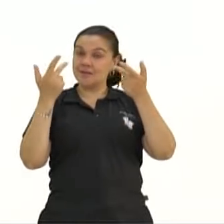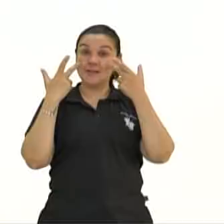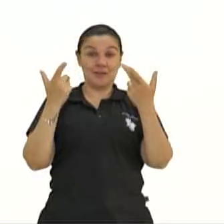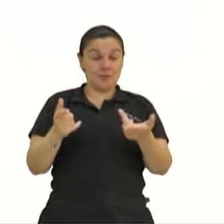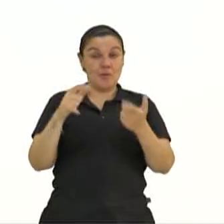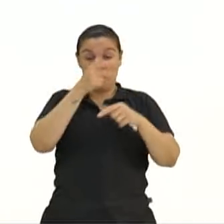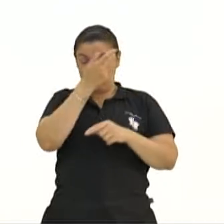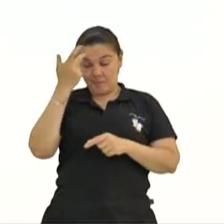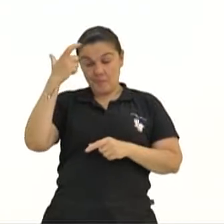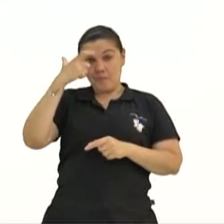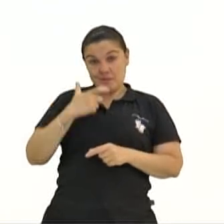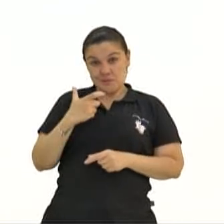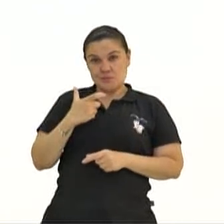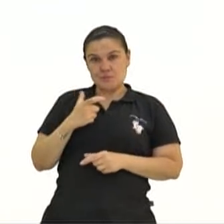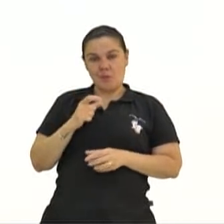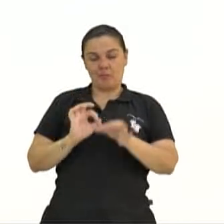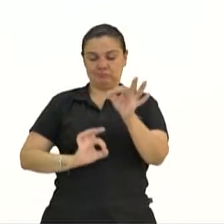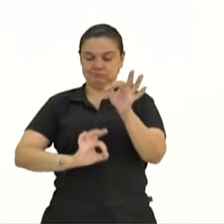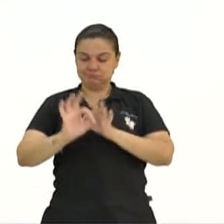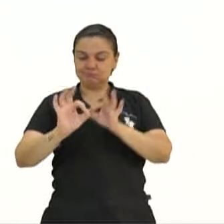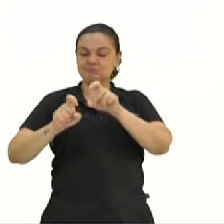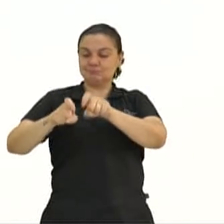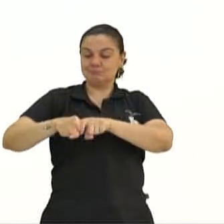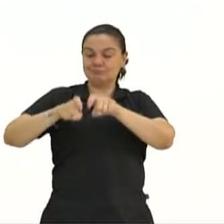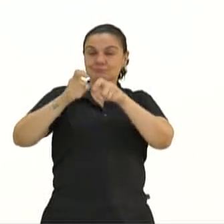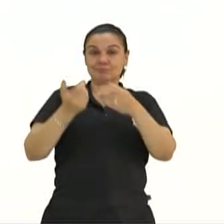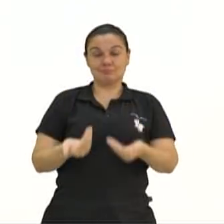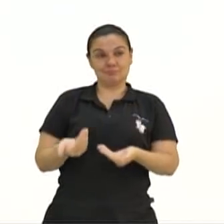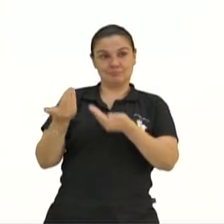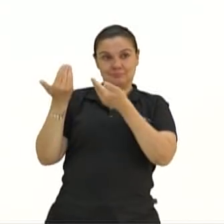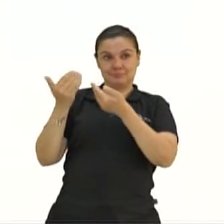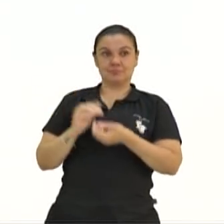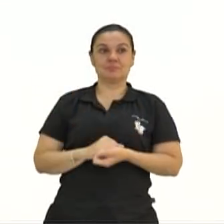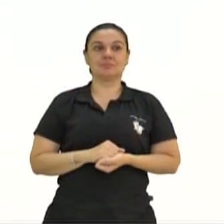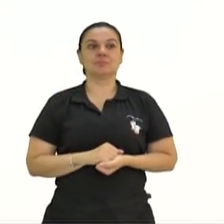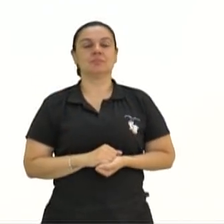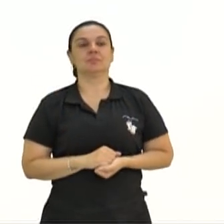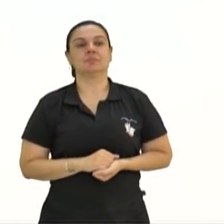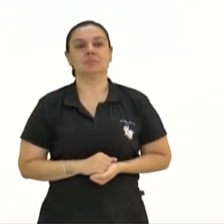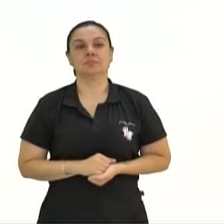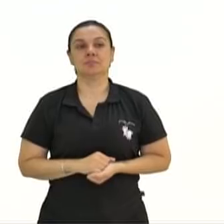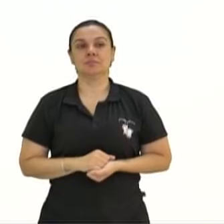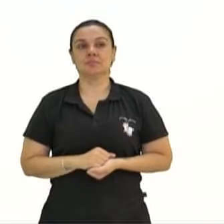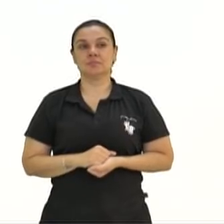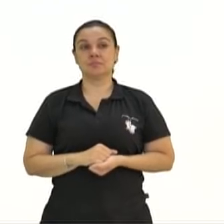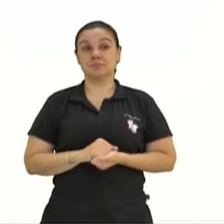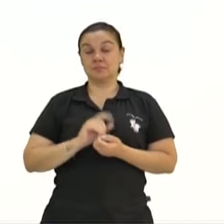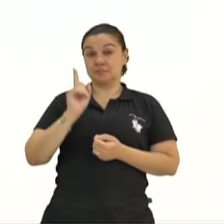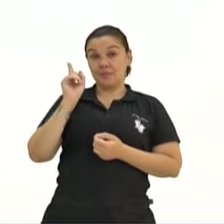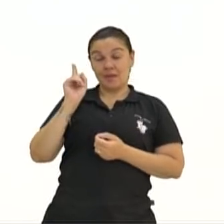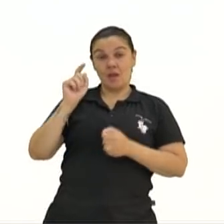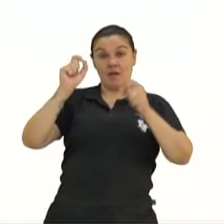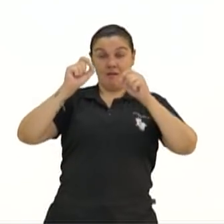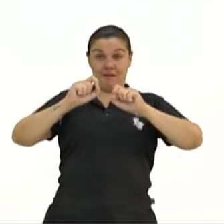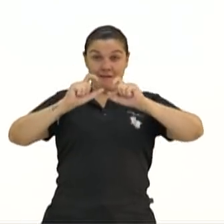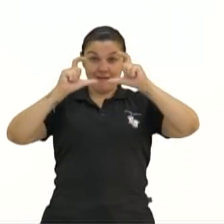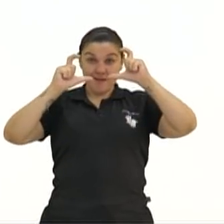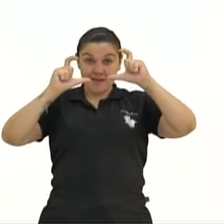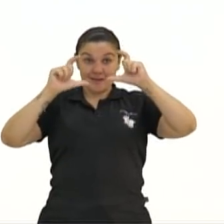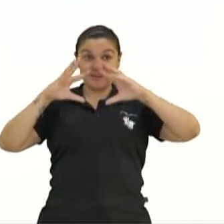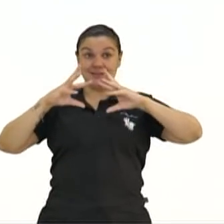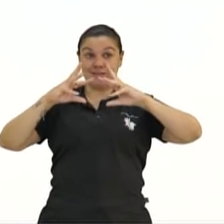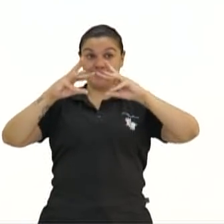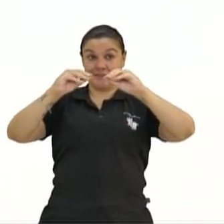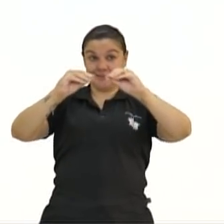humano que que criou esta disposição para estes elementos. E aqui, ó, atenção,